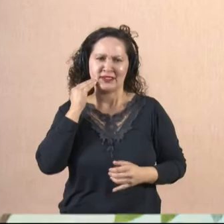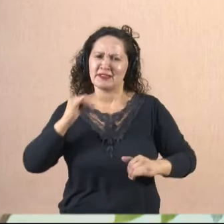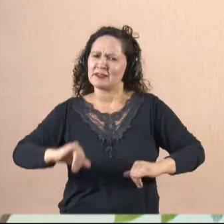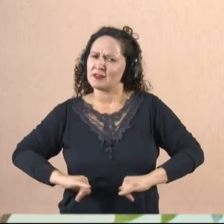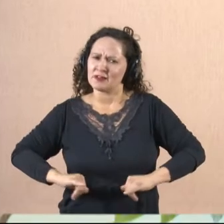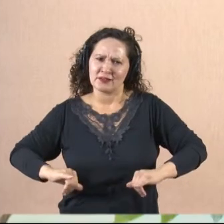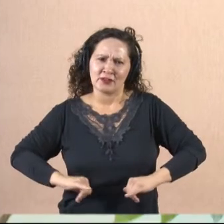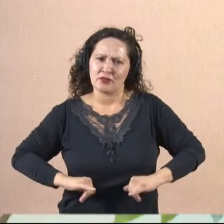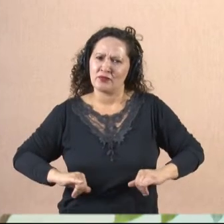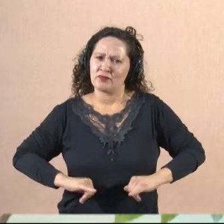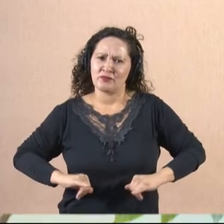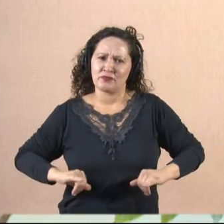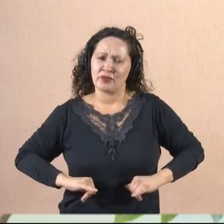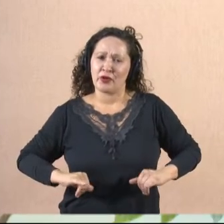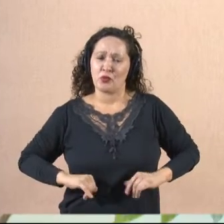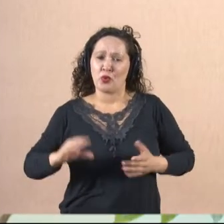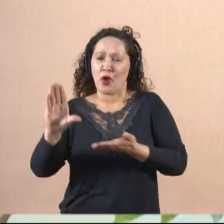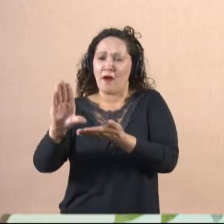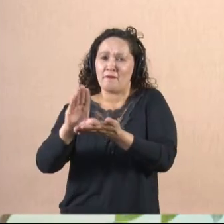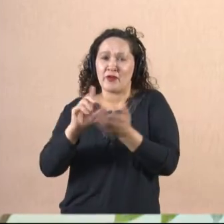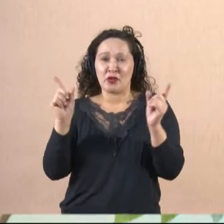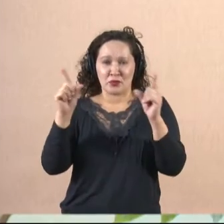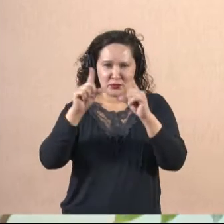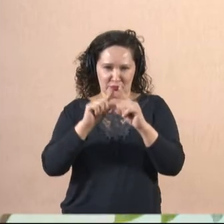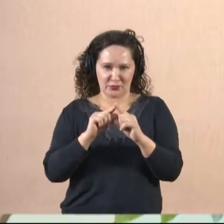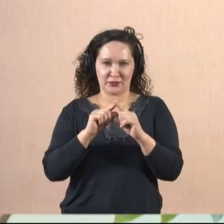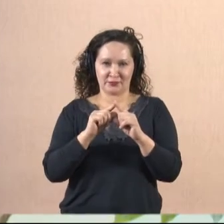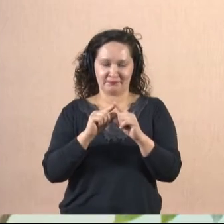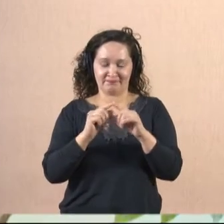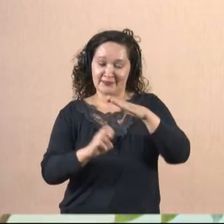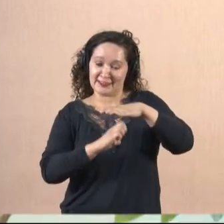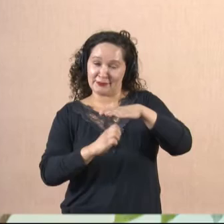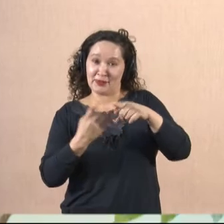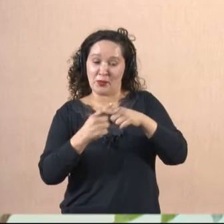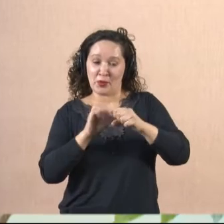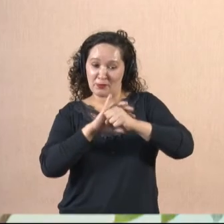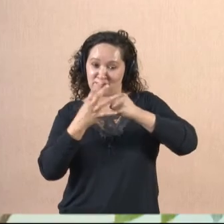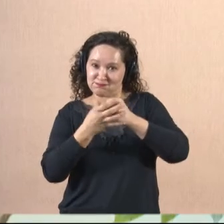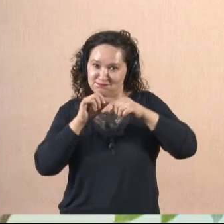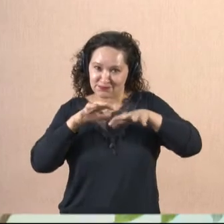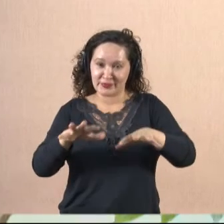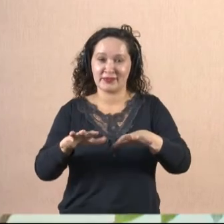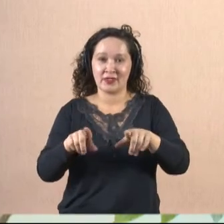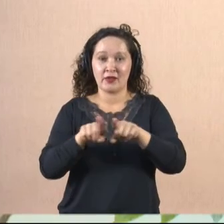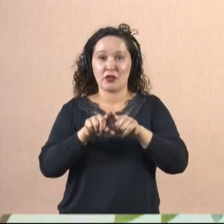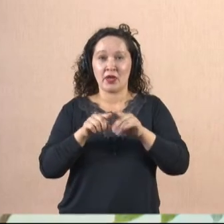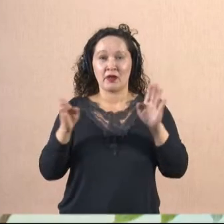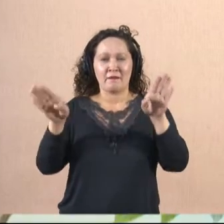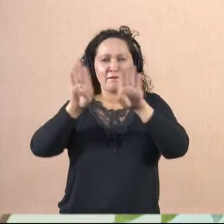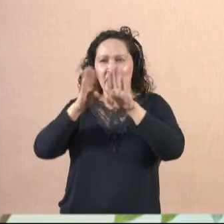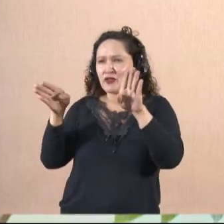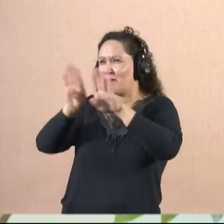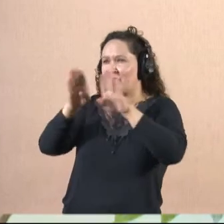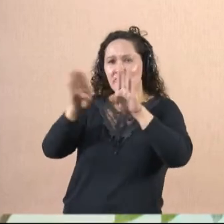só sofrendo bastante com queira da população e por conta da pandemia e a conta do fechamento